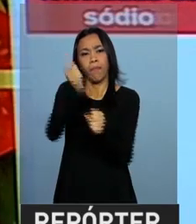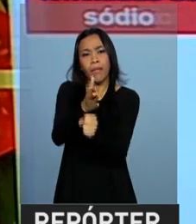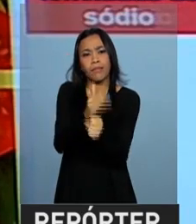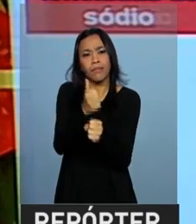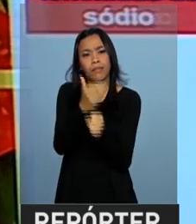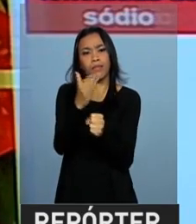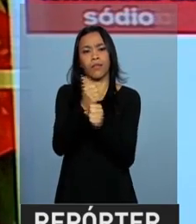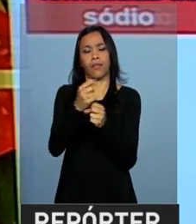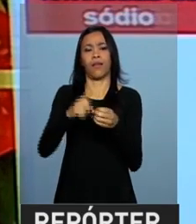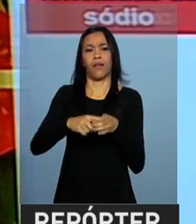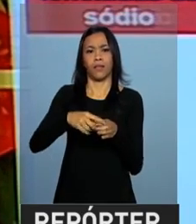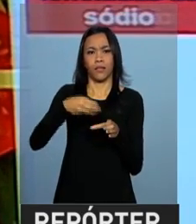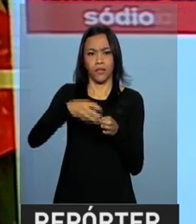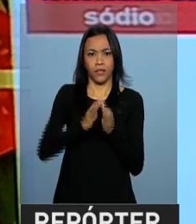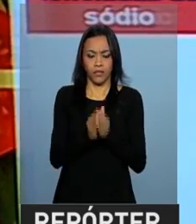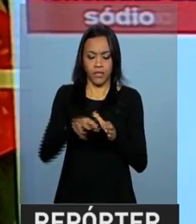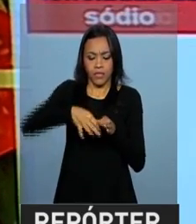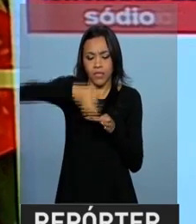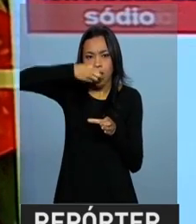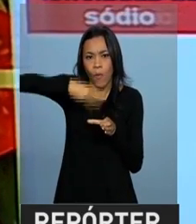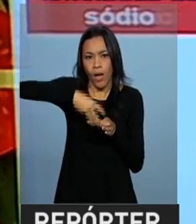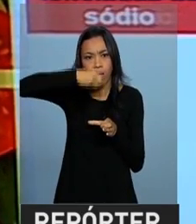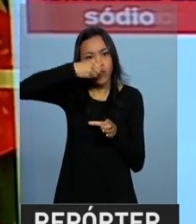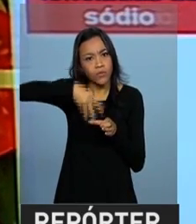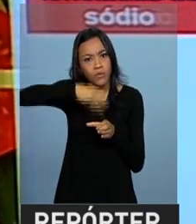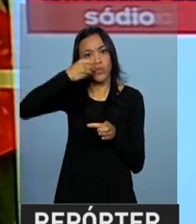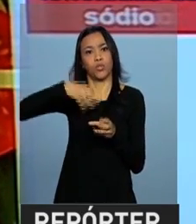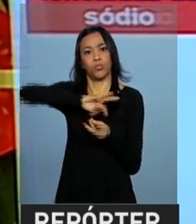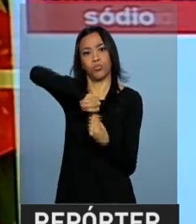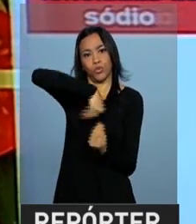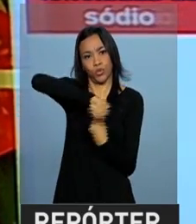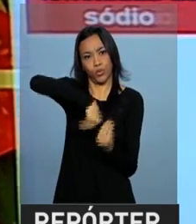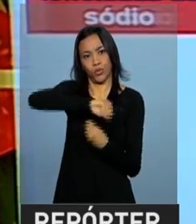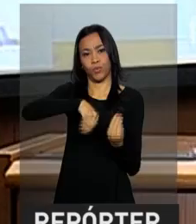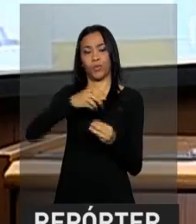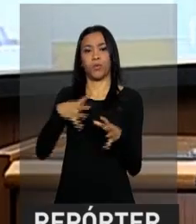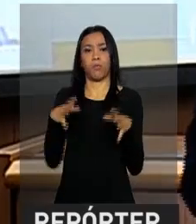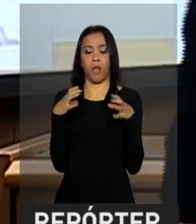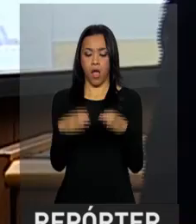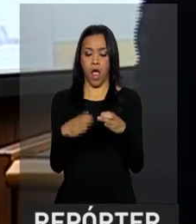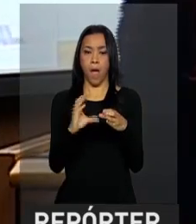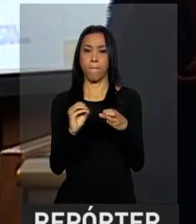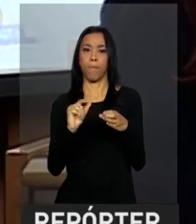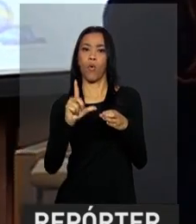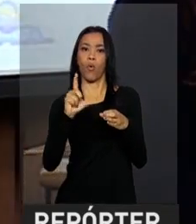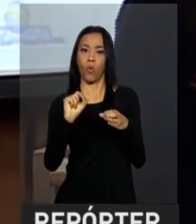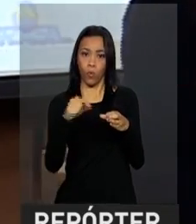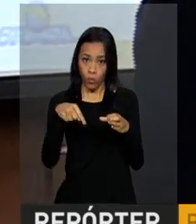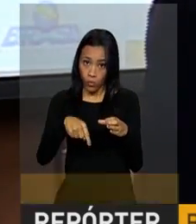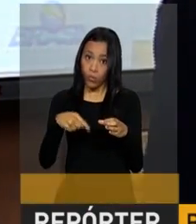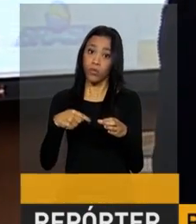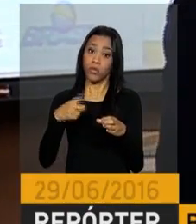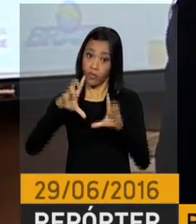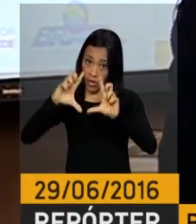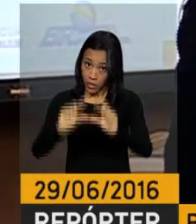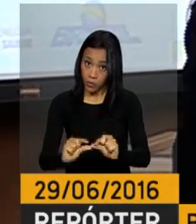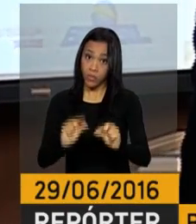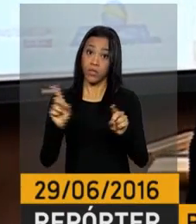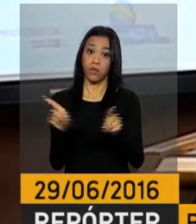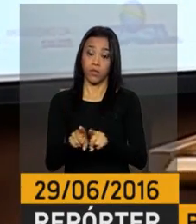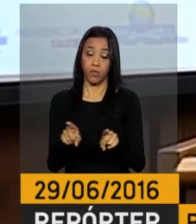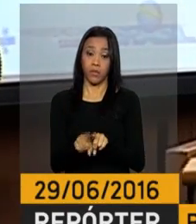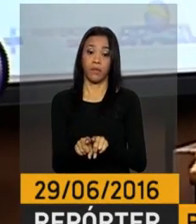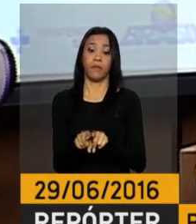eh misturas para bolos eh e teve uma redução naquela etapa de 5.700 1000